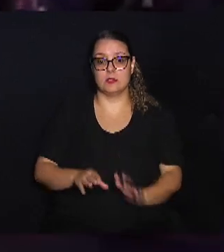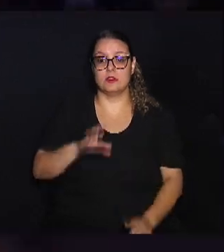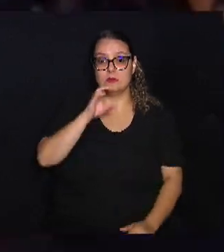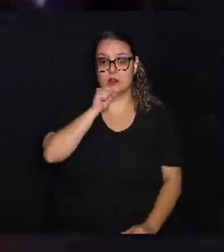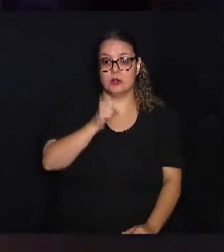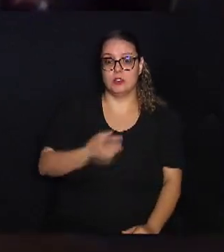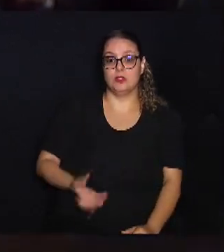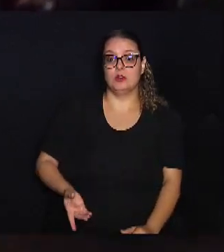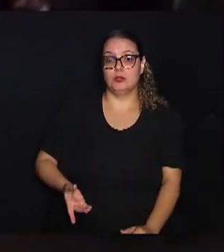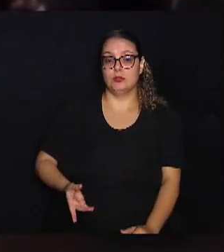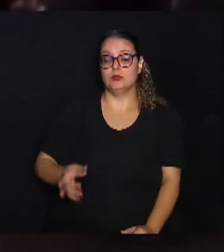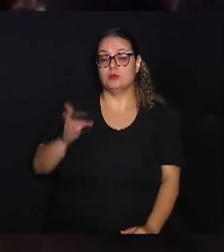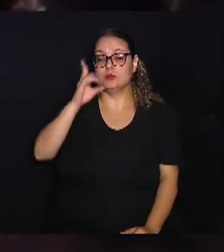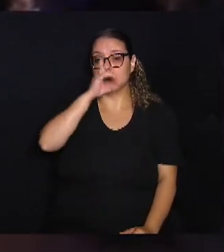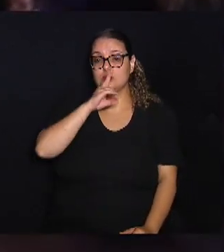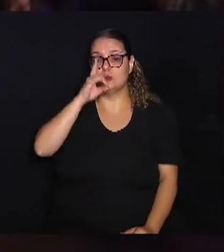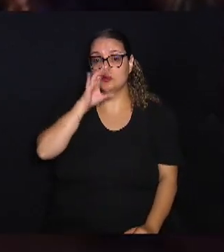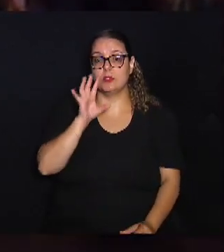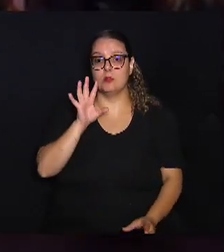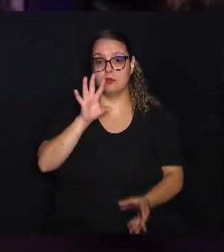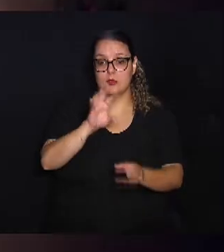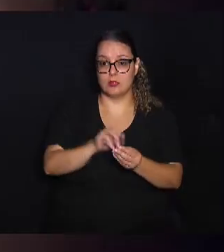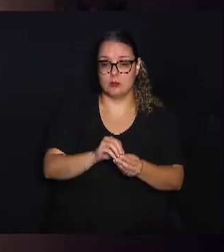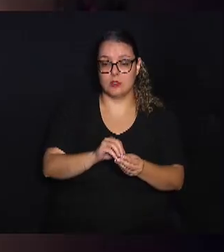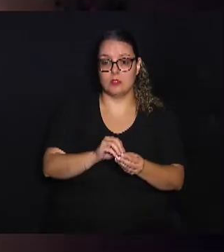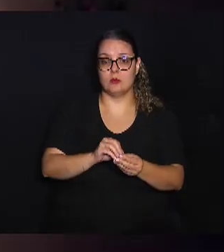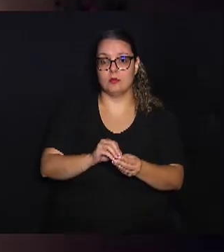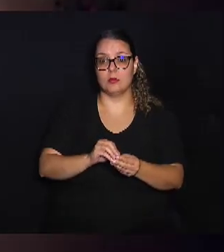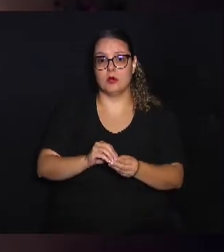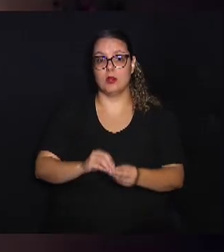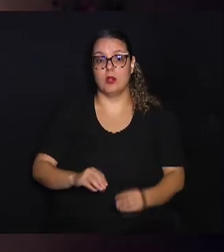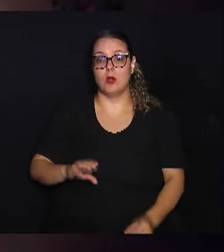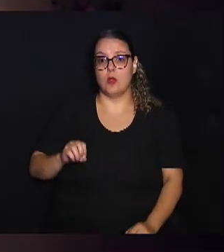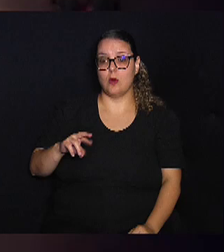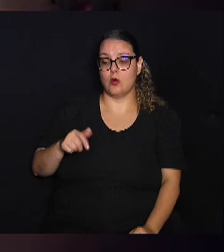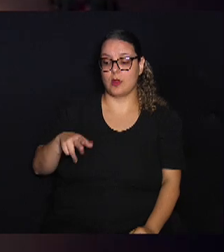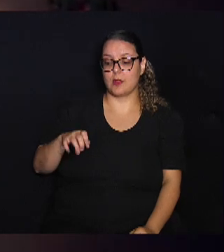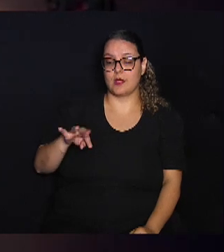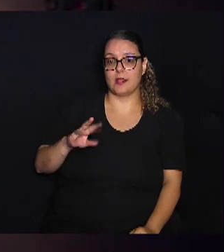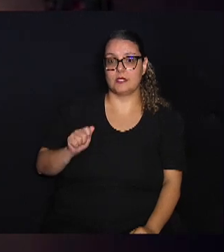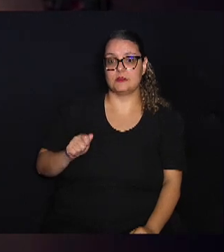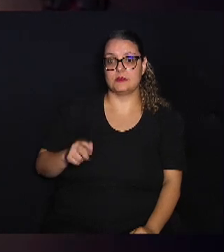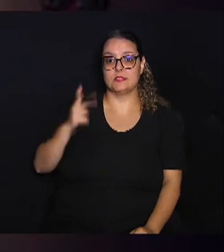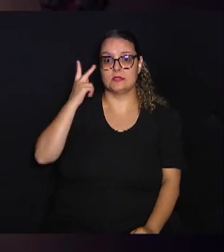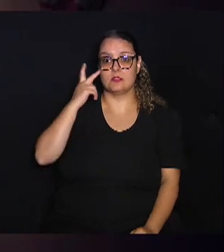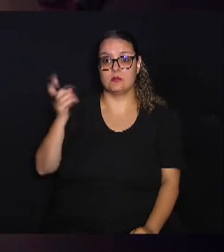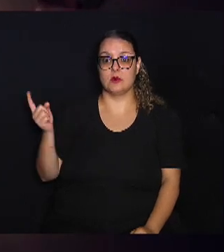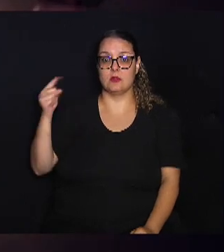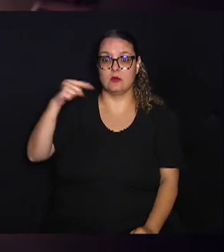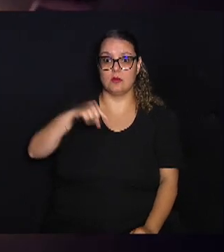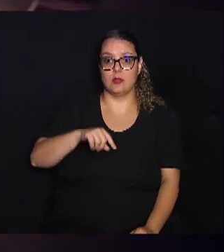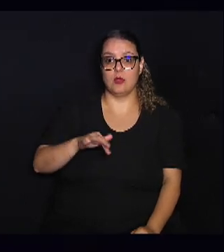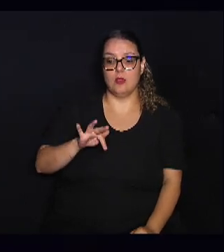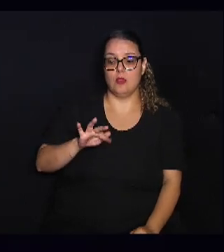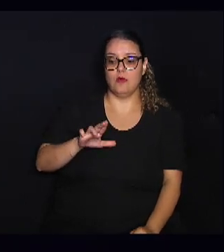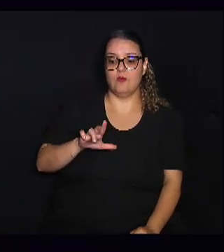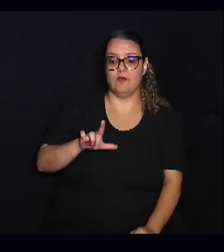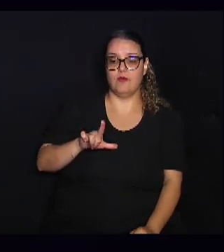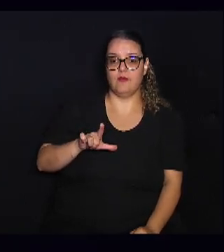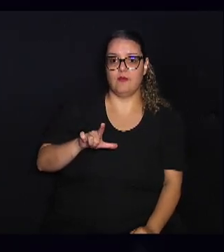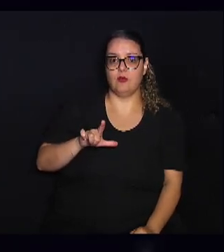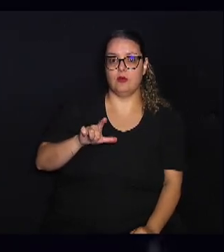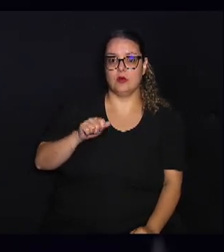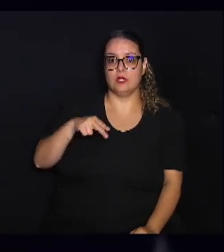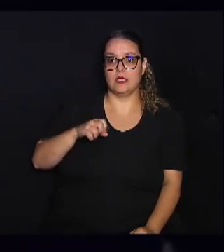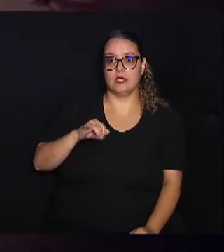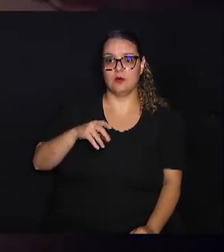gente vai ter, para fechar, uma orquestra de 15 mulheres que vem de São Paulo, chamada Funlayô Afrobeat